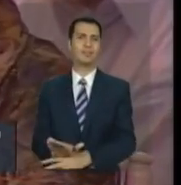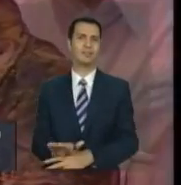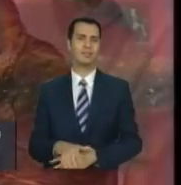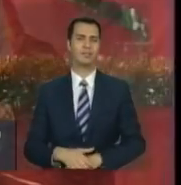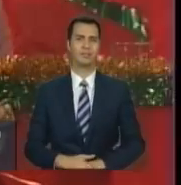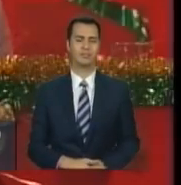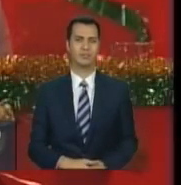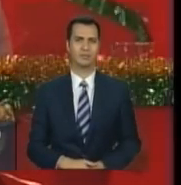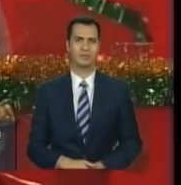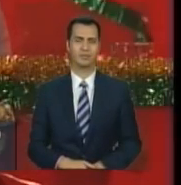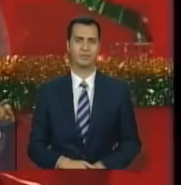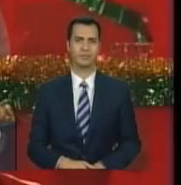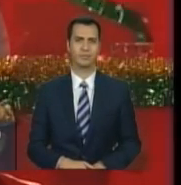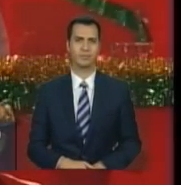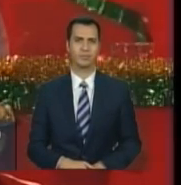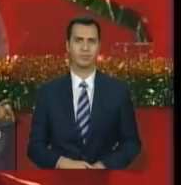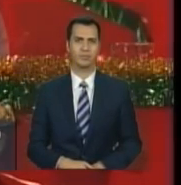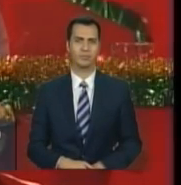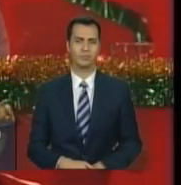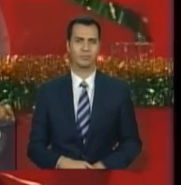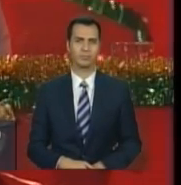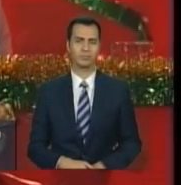eu queria dizer que para nós,